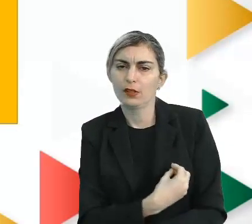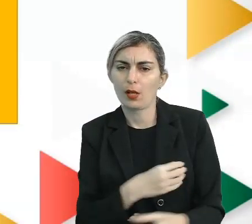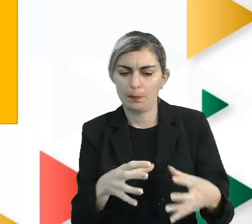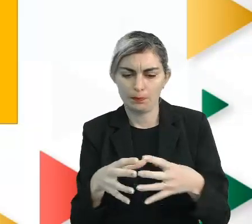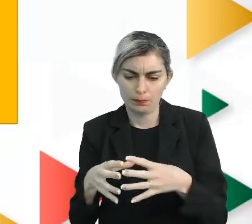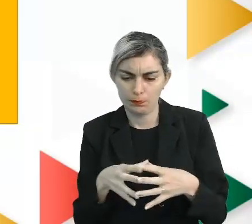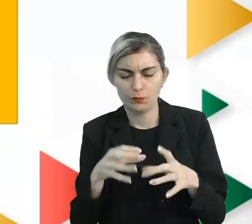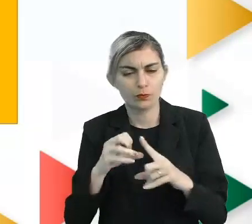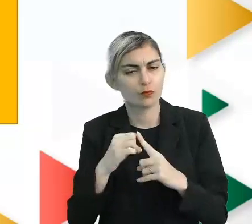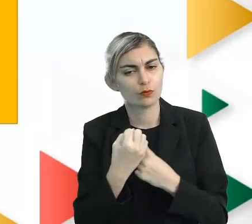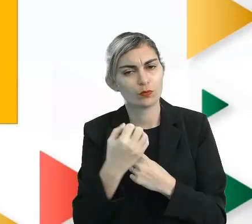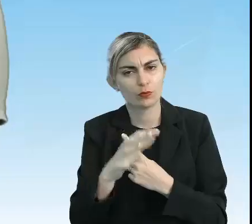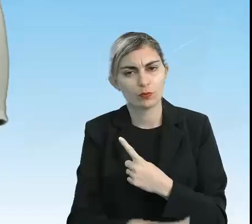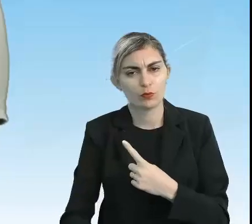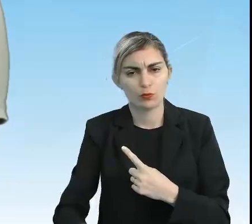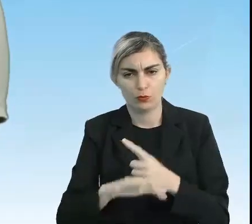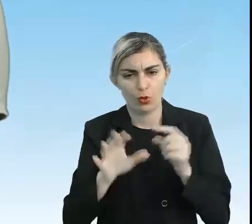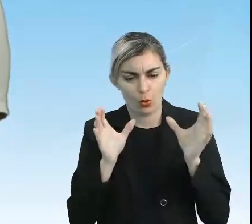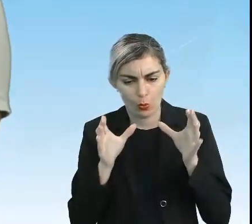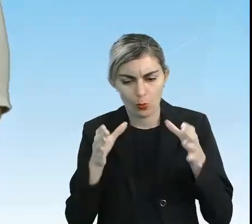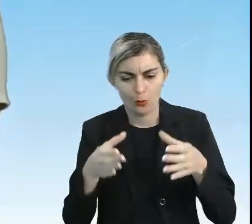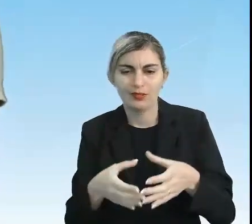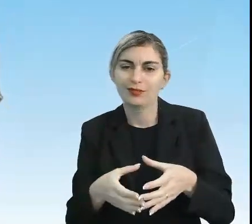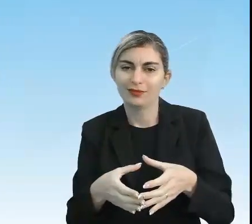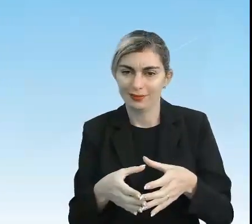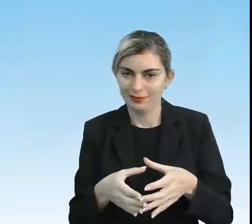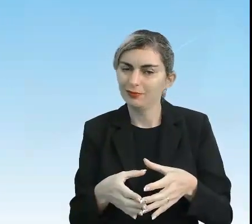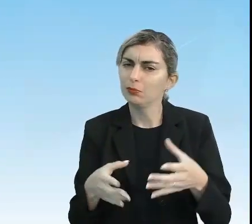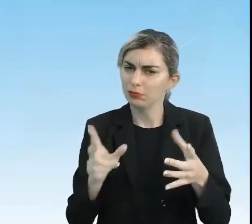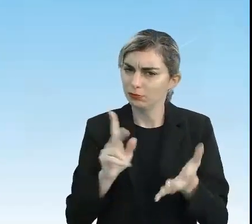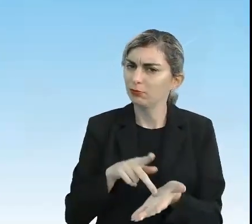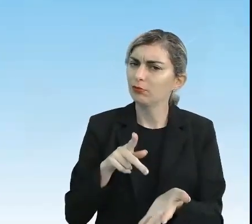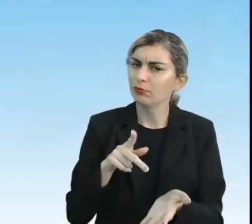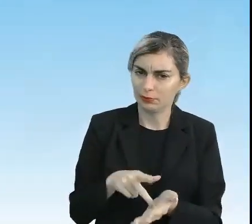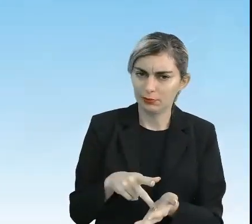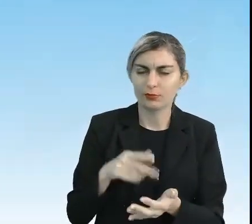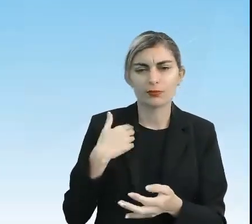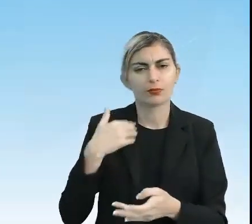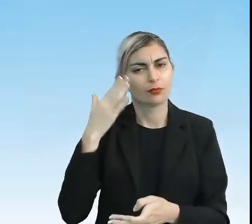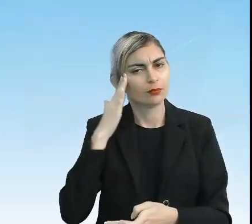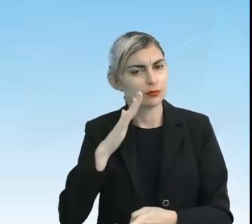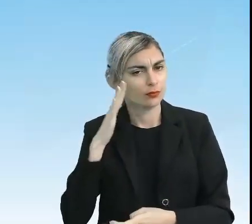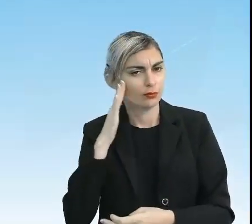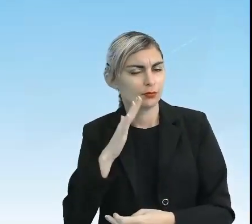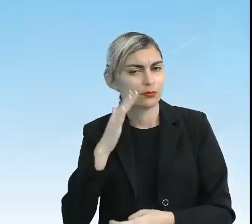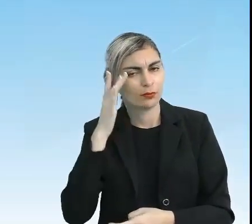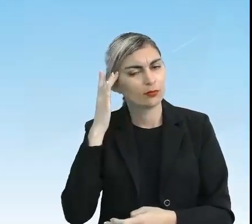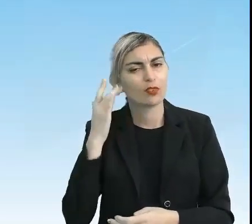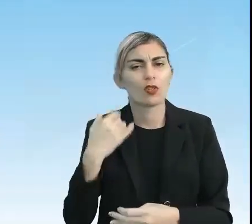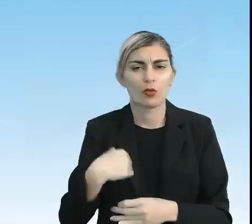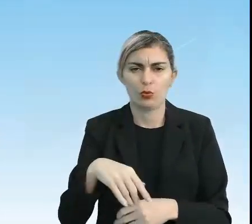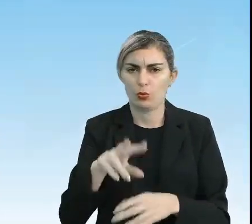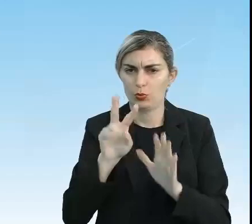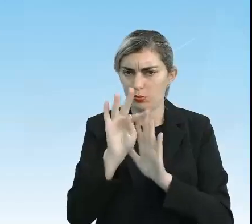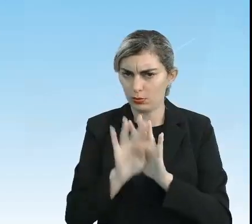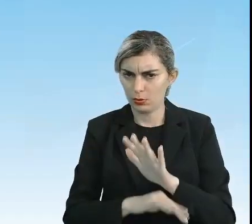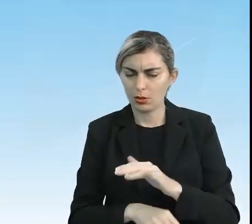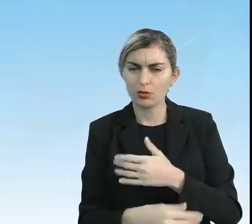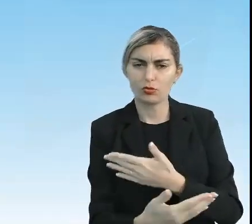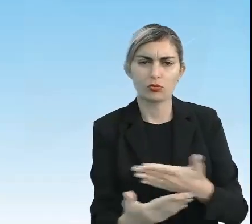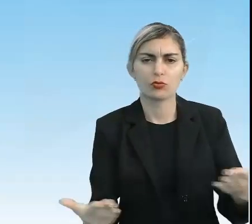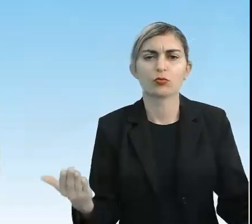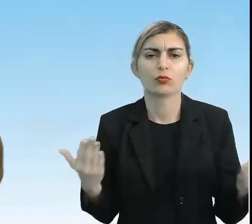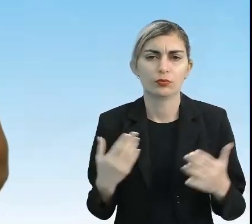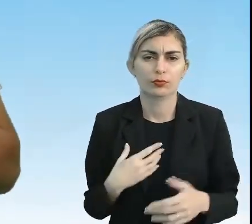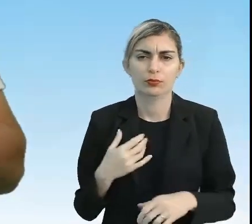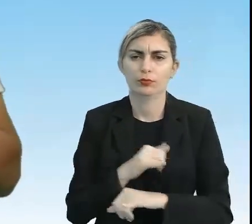em sociedade, em comunidade. Verdade, professor? Perfeitamente. A gente tem que entender, e foi o texto foi muito feliz